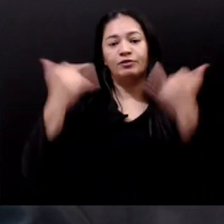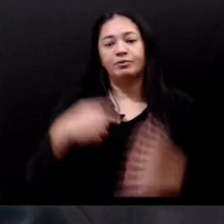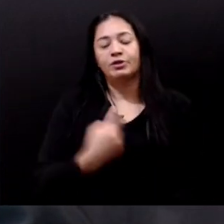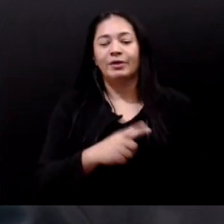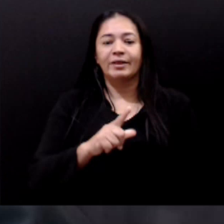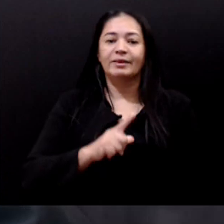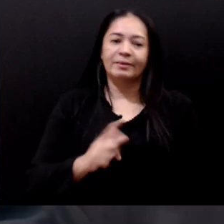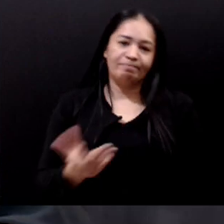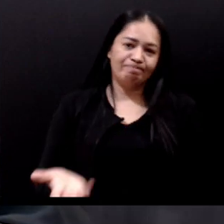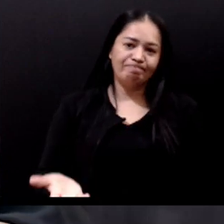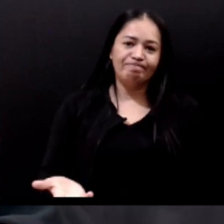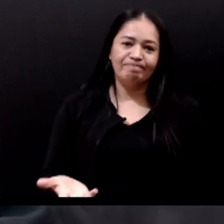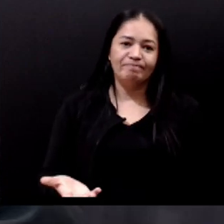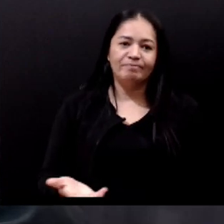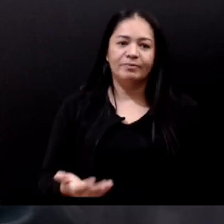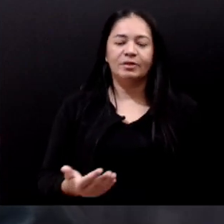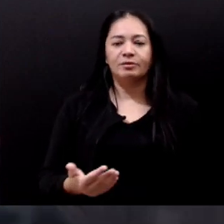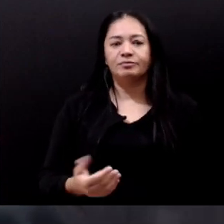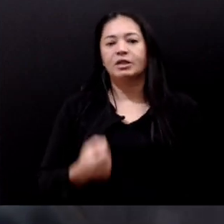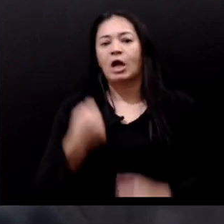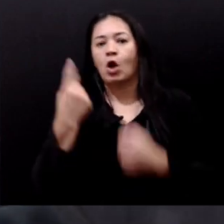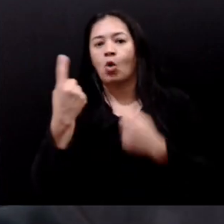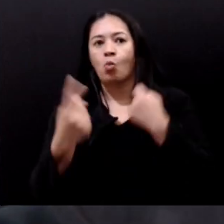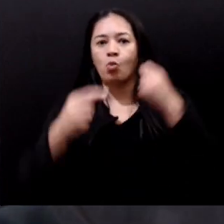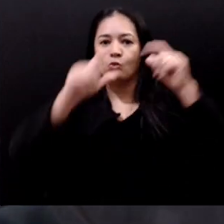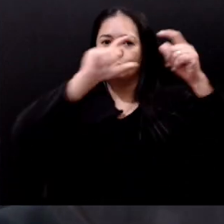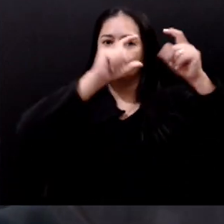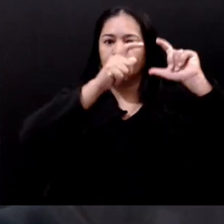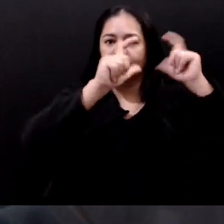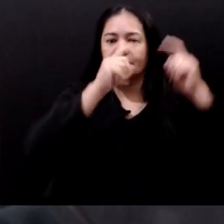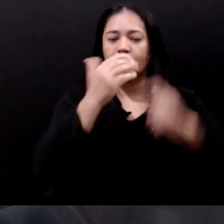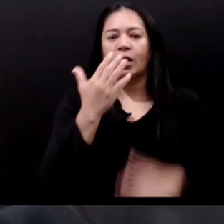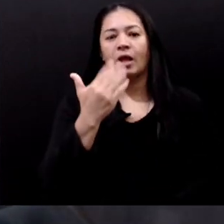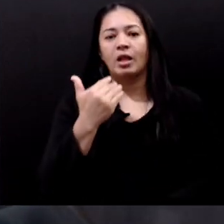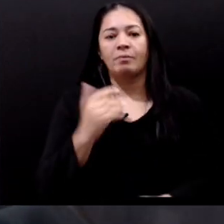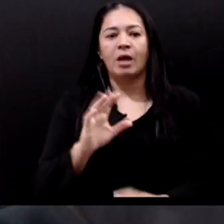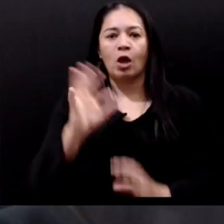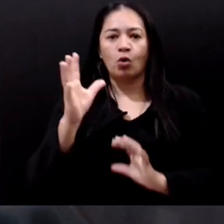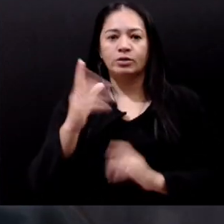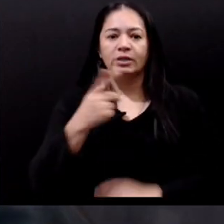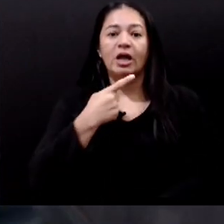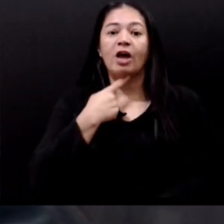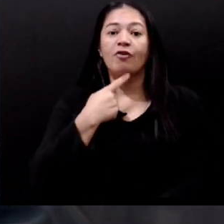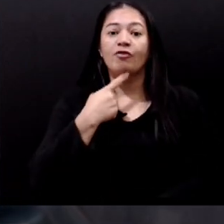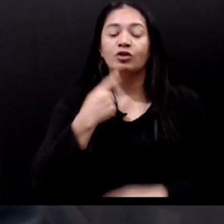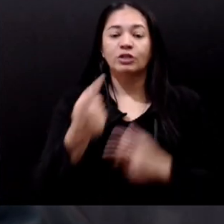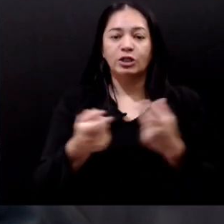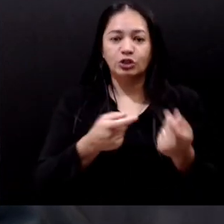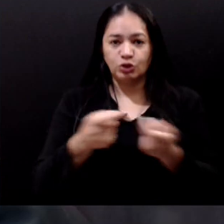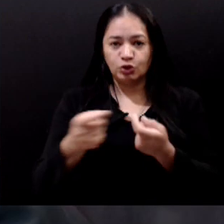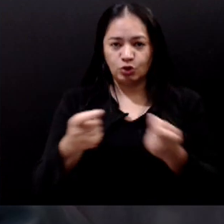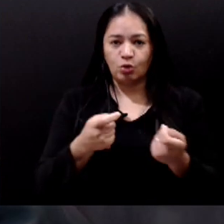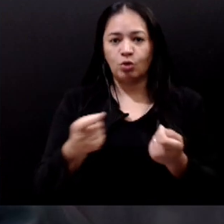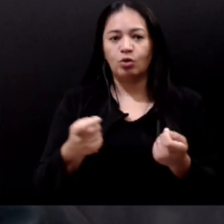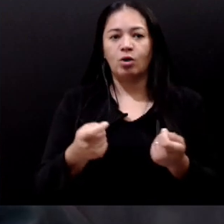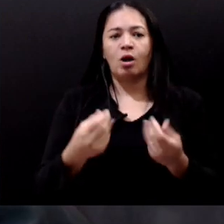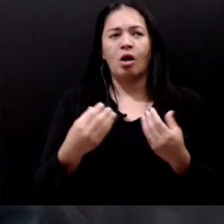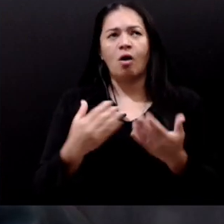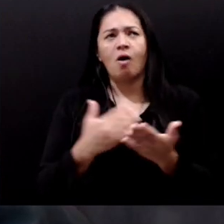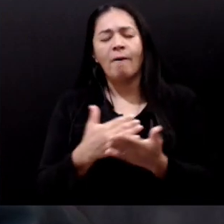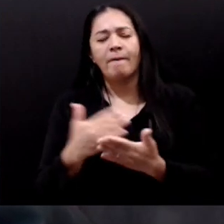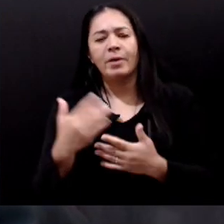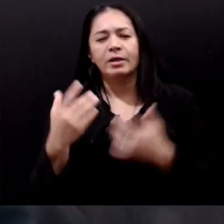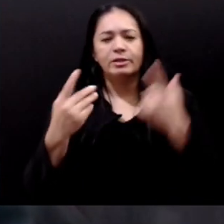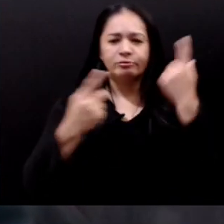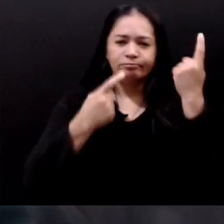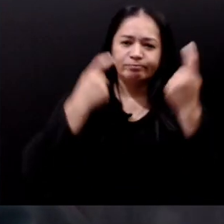Muitos dos transtornos alimentares, eles vêm da vontade de controle, né. Uhum. Começa às vezes com uma preocupaçãozinha de saúde,